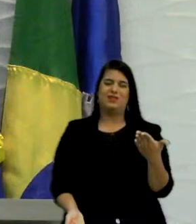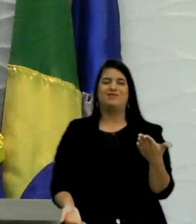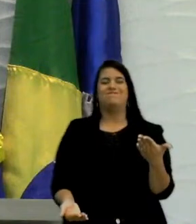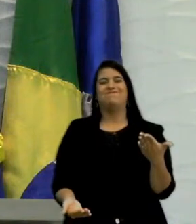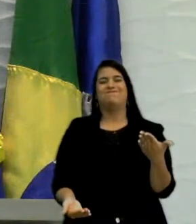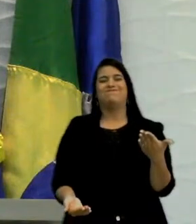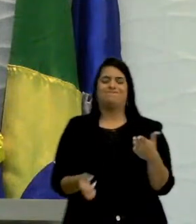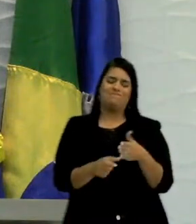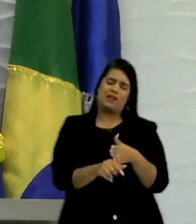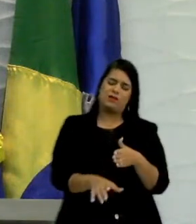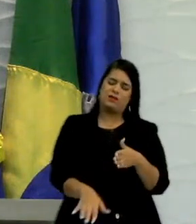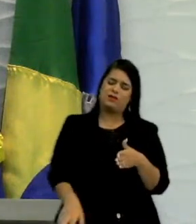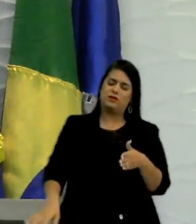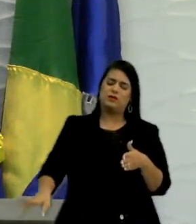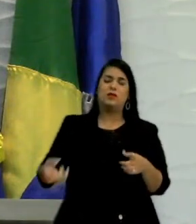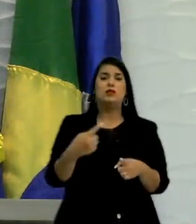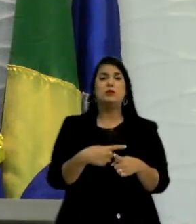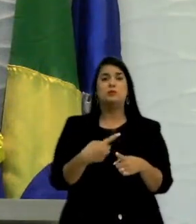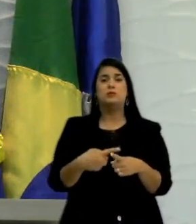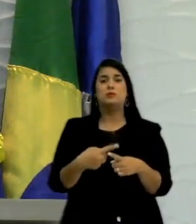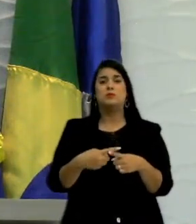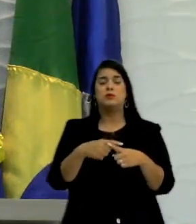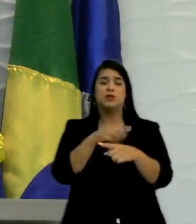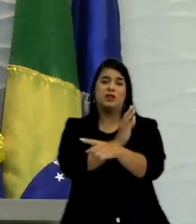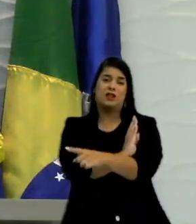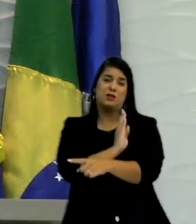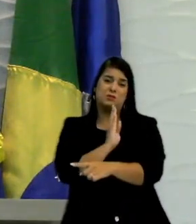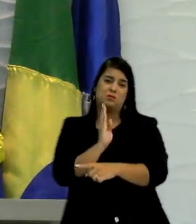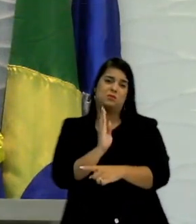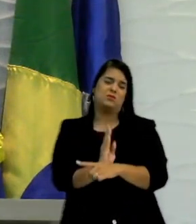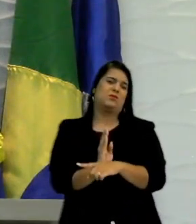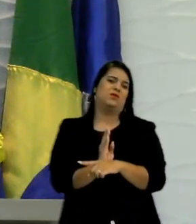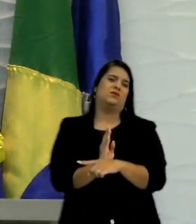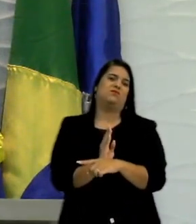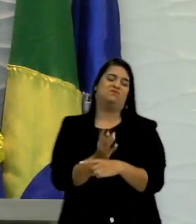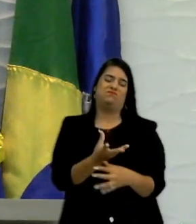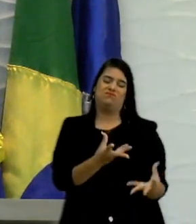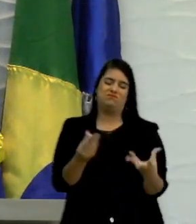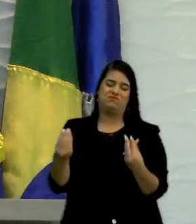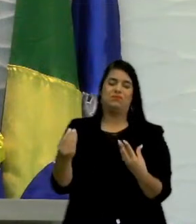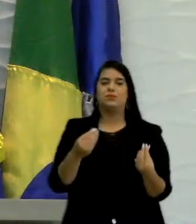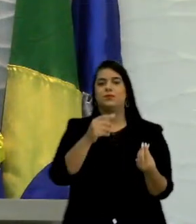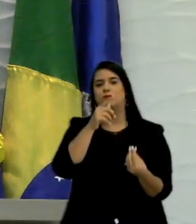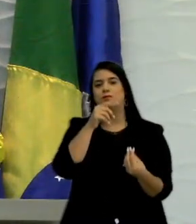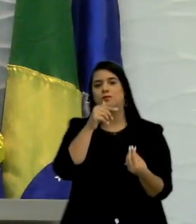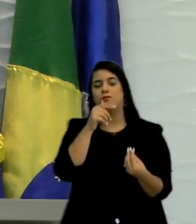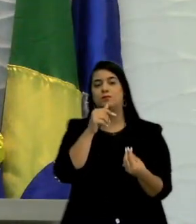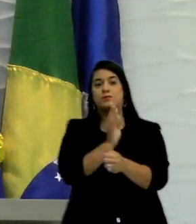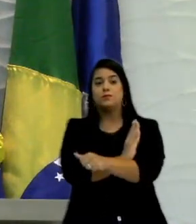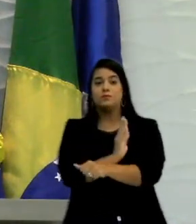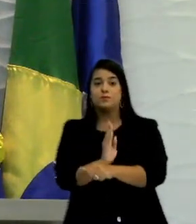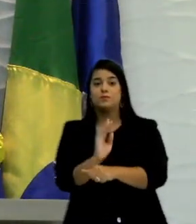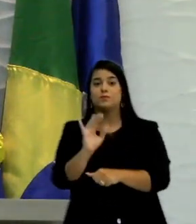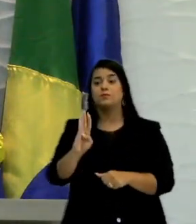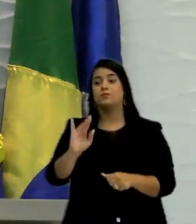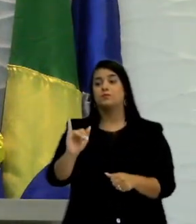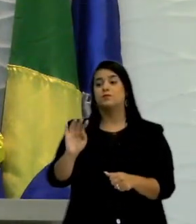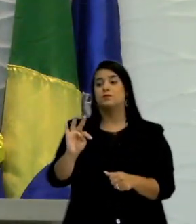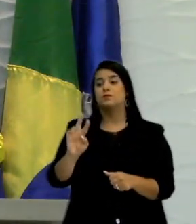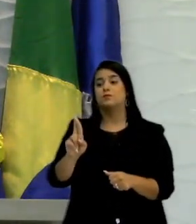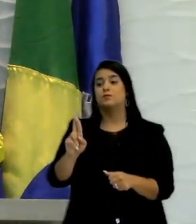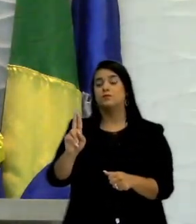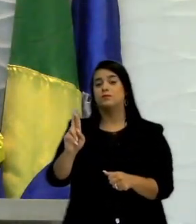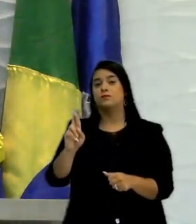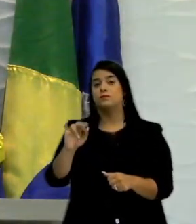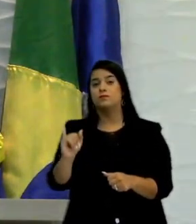se perdendo água, porque a barragem está, né, com sua capacidade máxima. A nossa barragem do Bituri também traz água para São Bento do Una, já